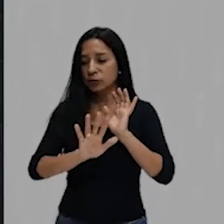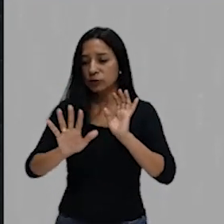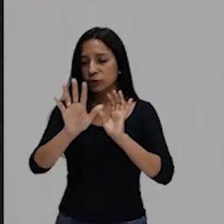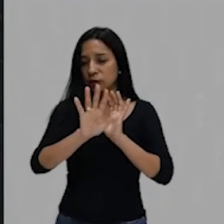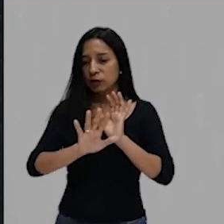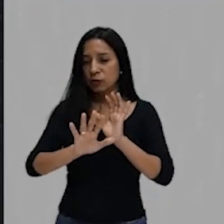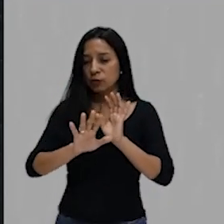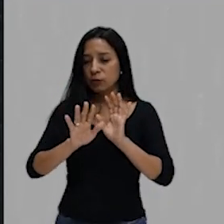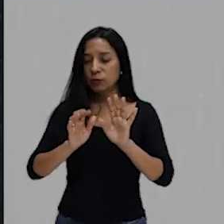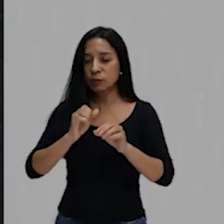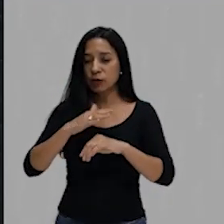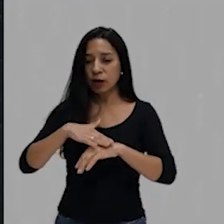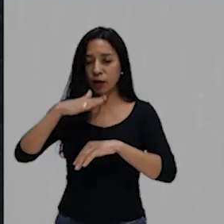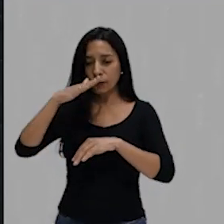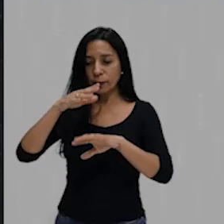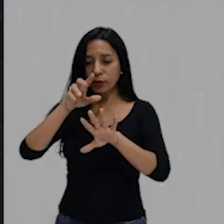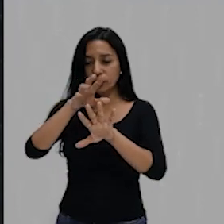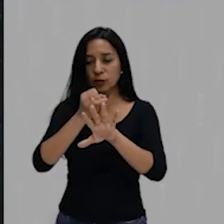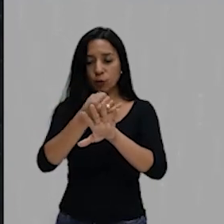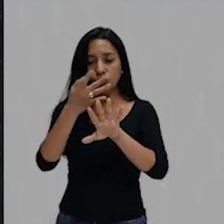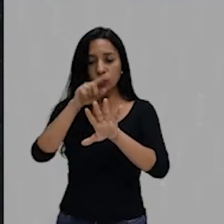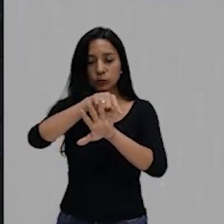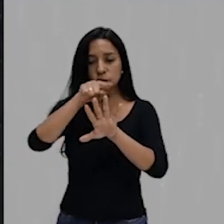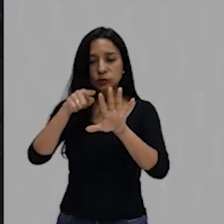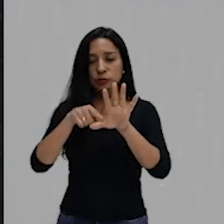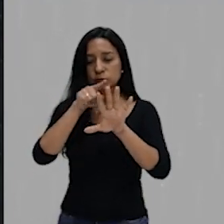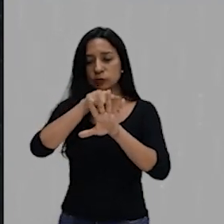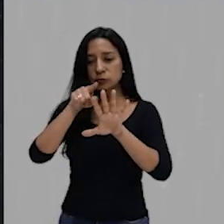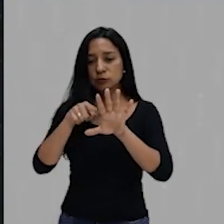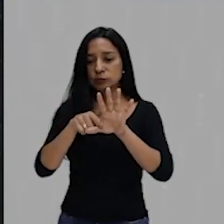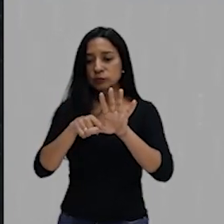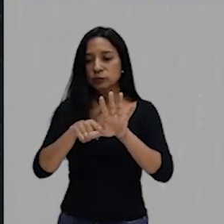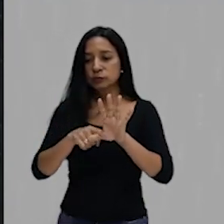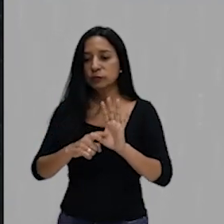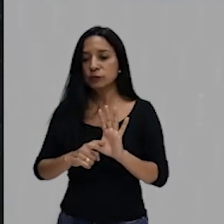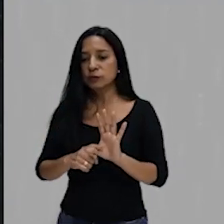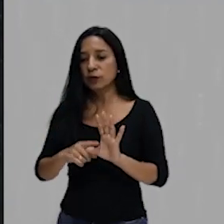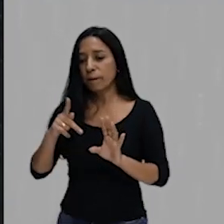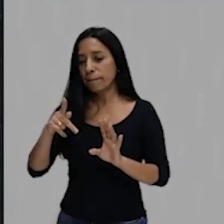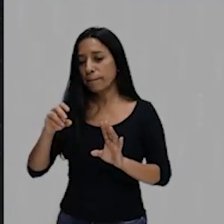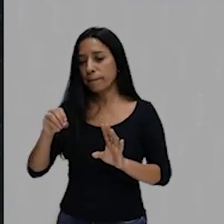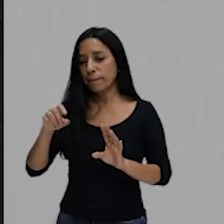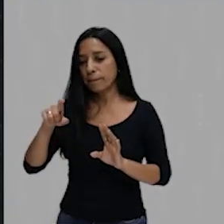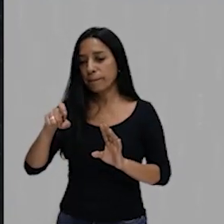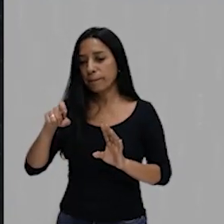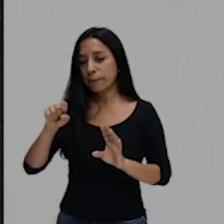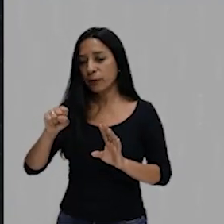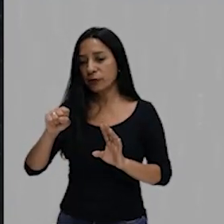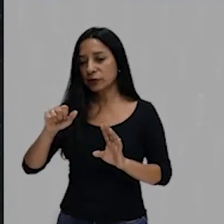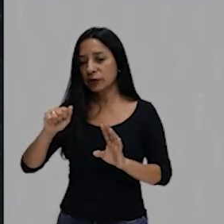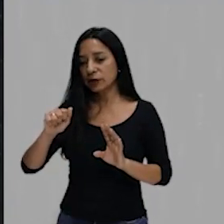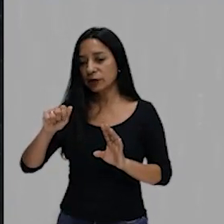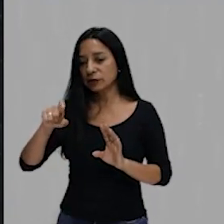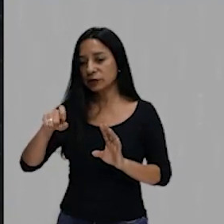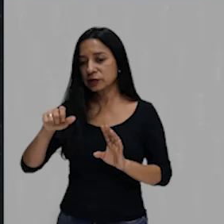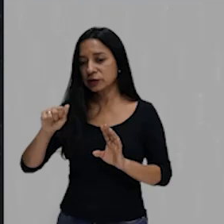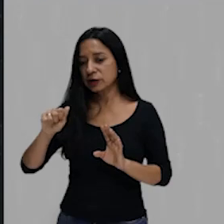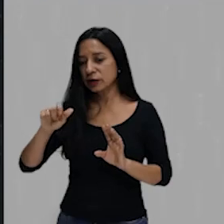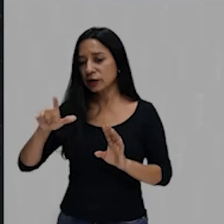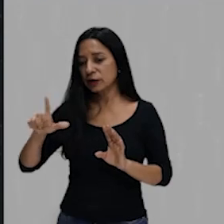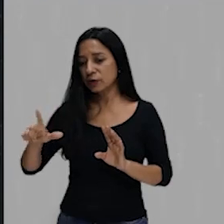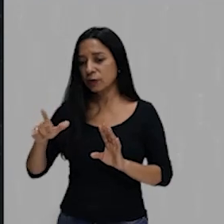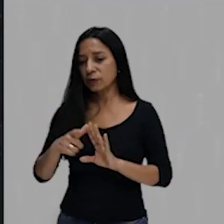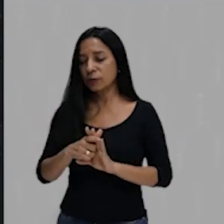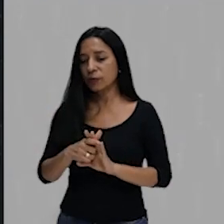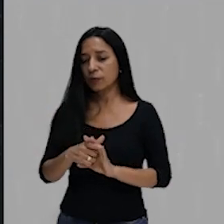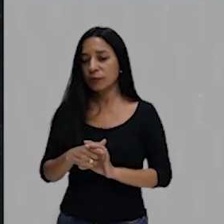quantidade de dedos na parte central da mão, e a polidactilia pós-axial, onde você vai ter um aumento,